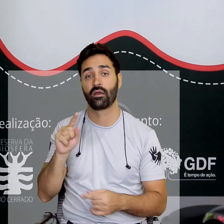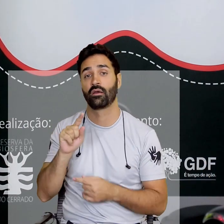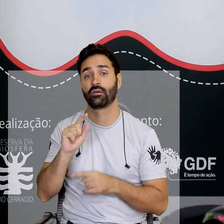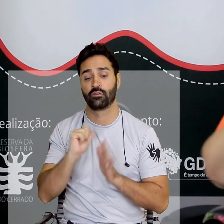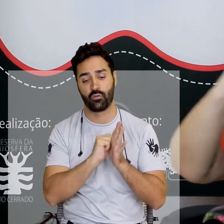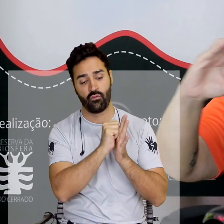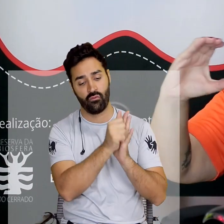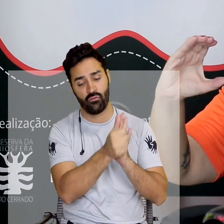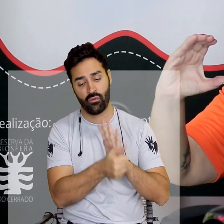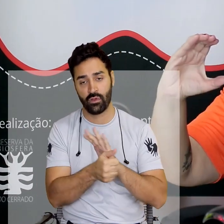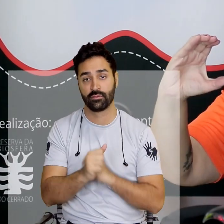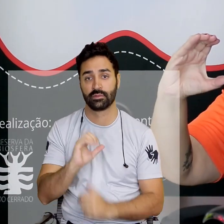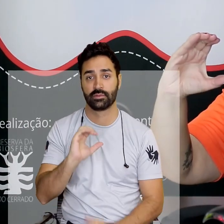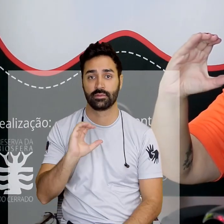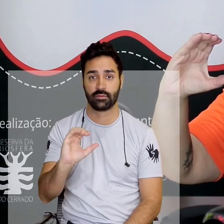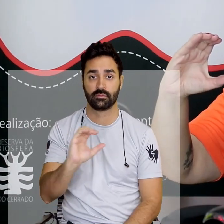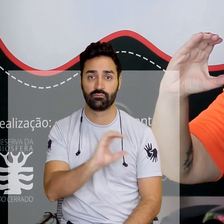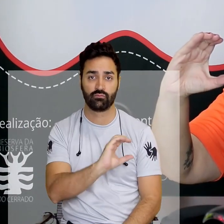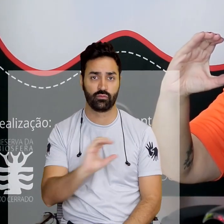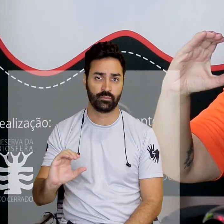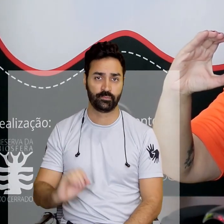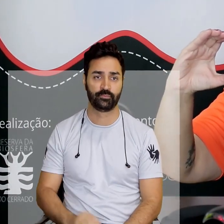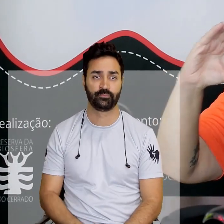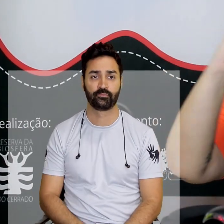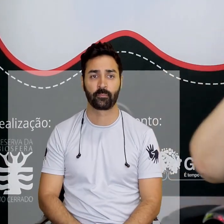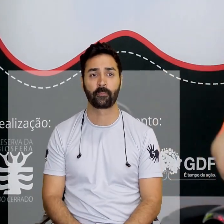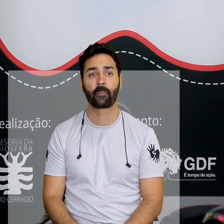Ó, cunhado.